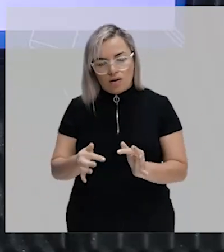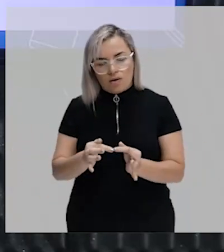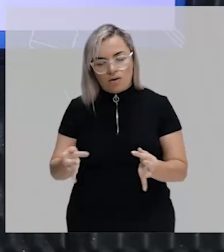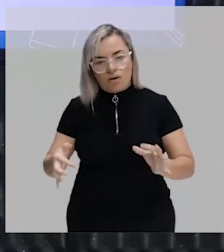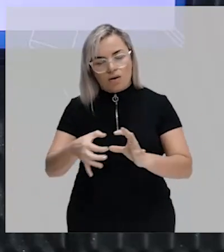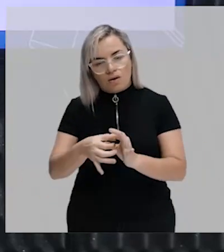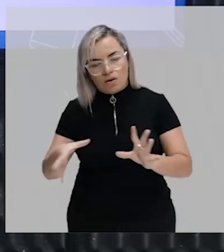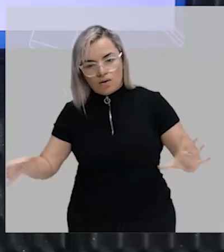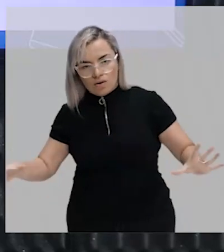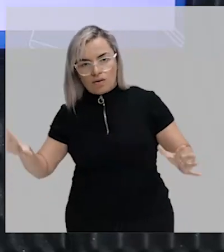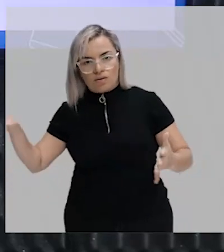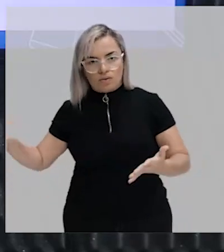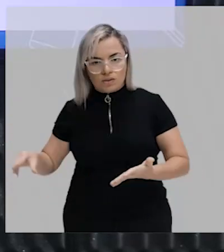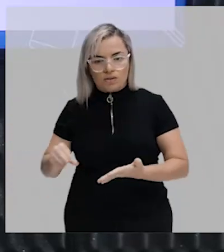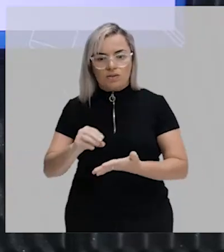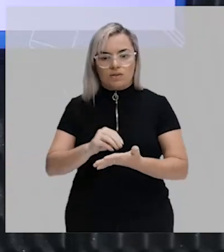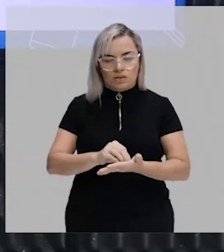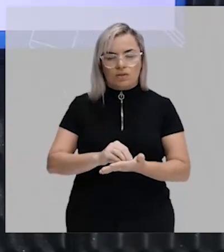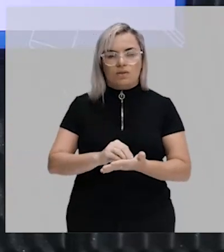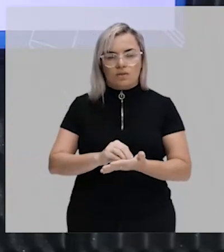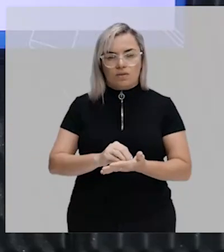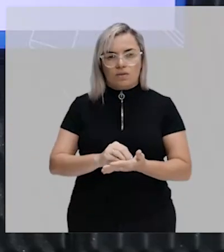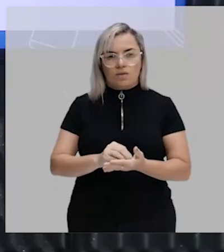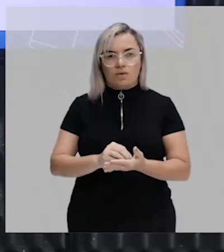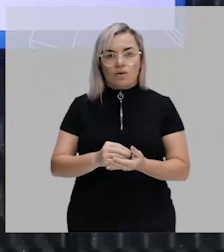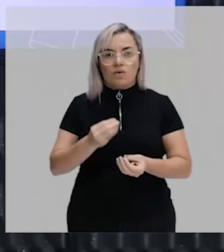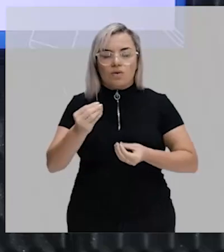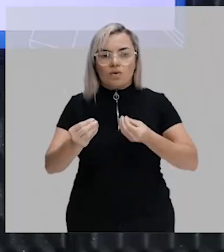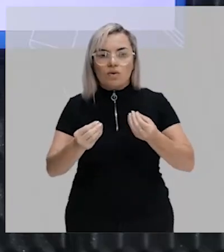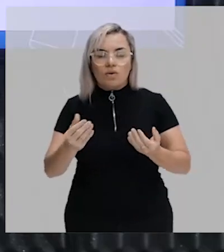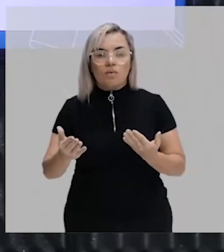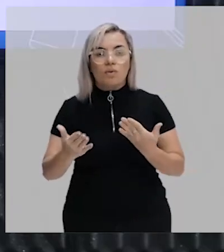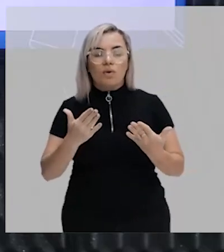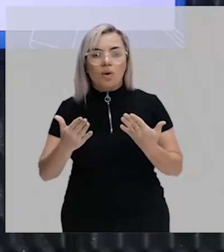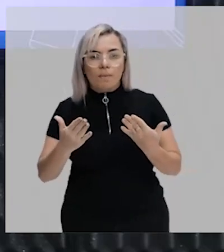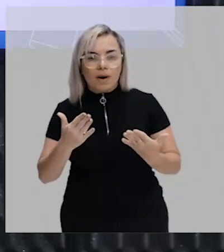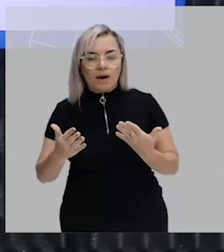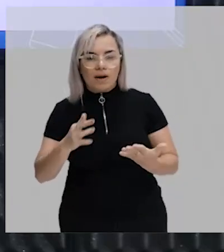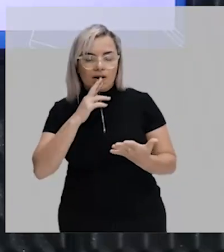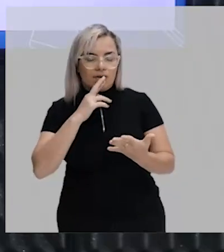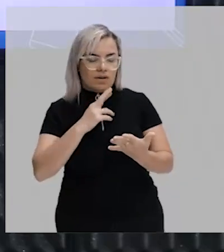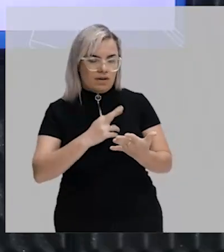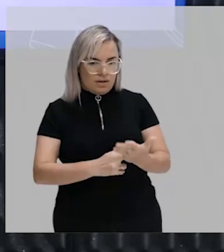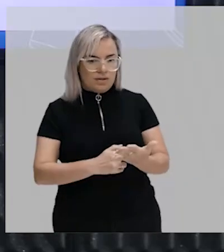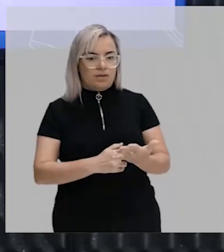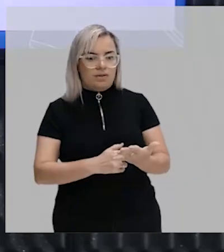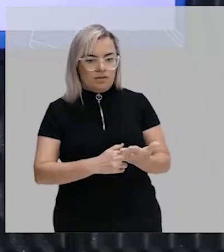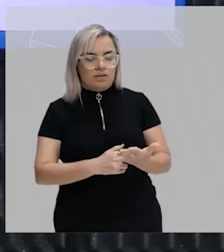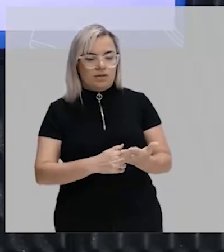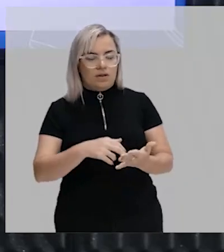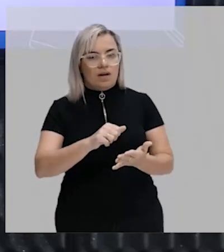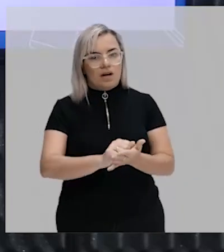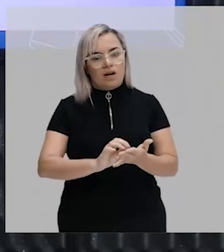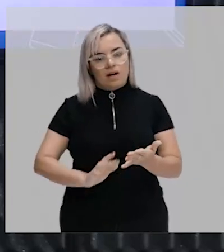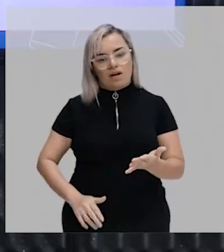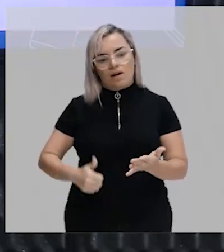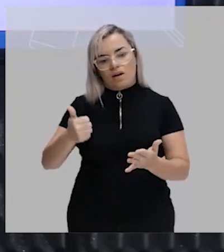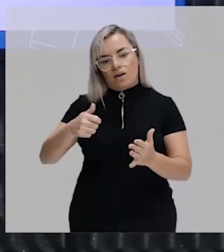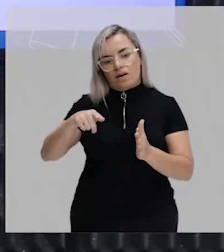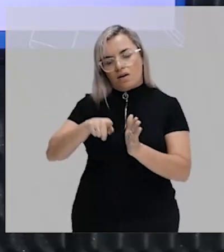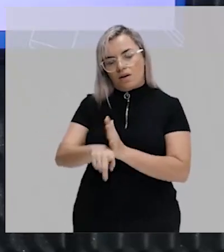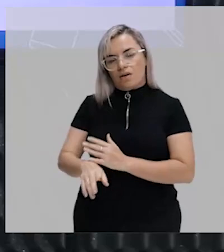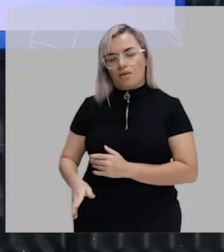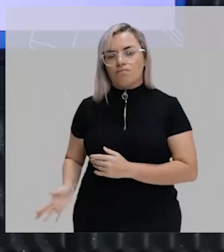e vocês anotaram, tá? Para vocês poderem conseguir resolver essa questão. Eu não vou passar para a resposta ainda. Nós